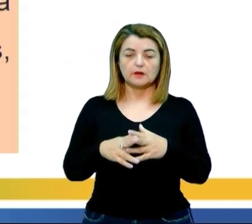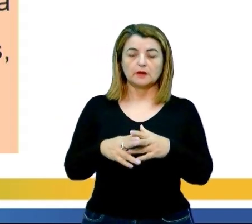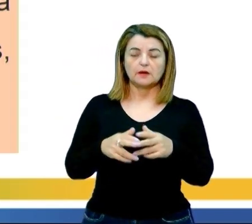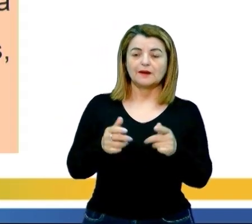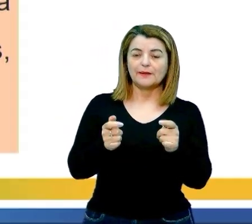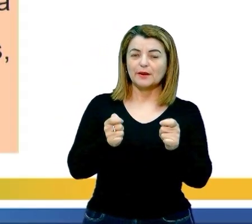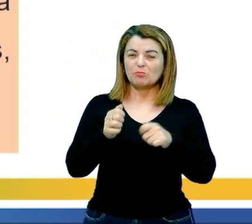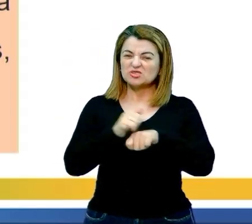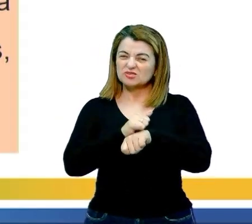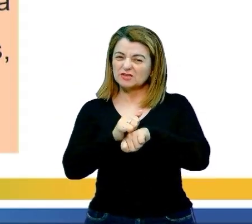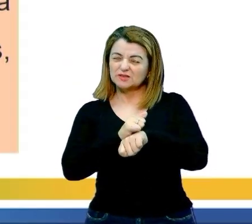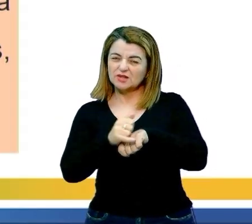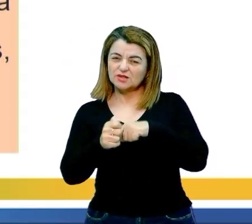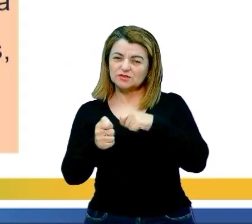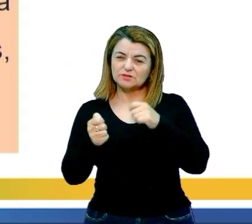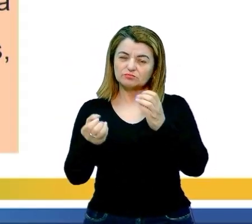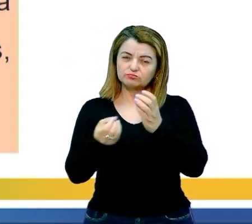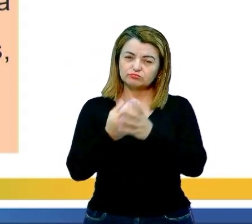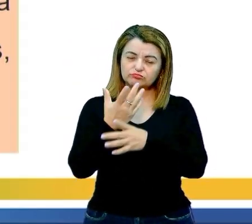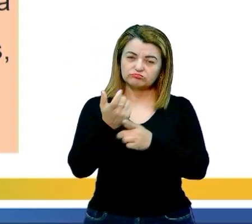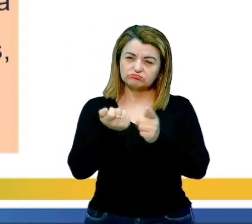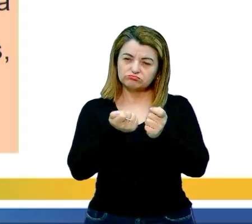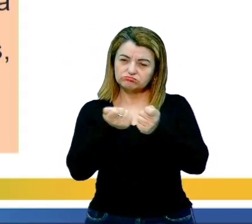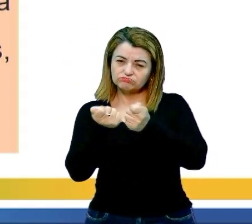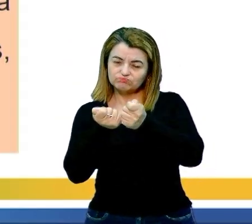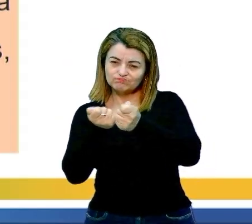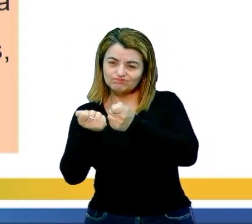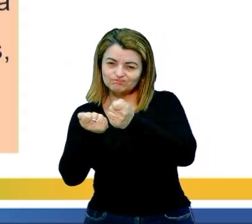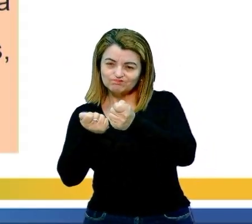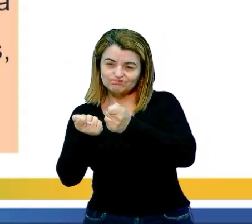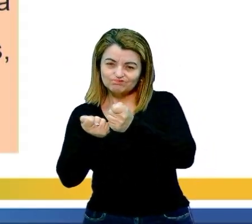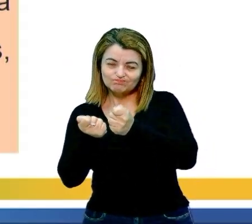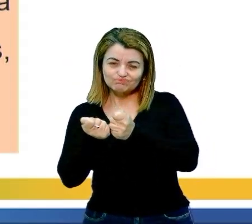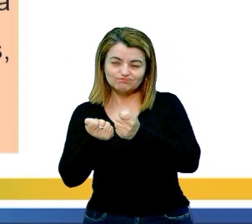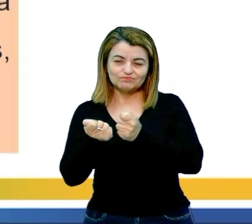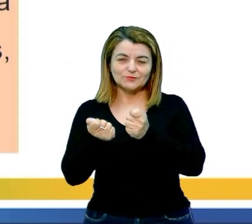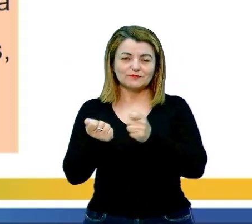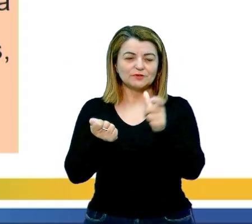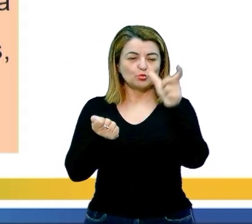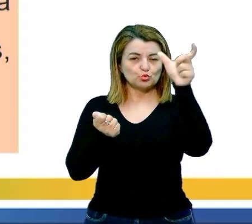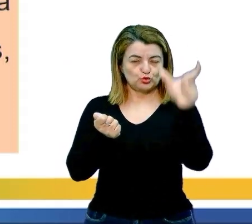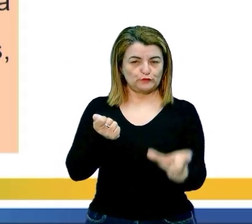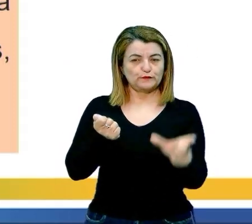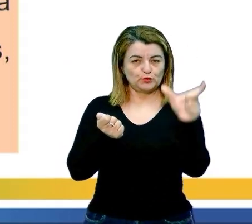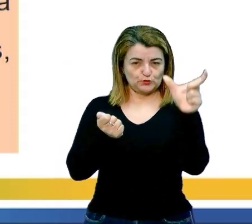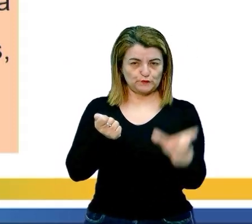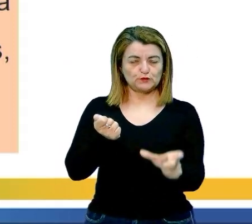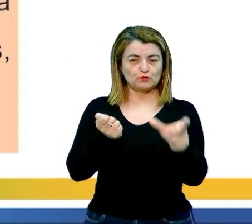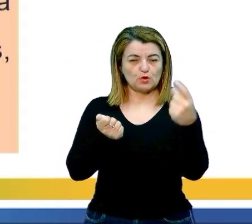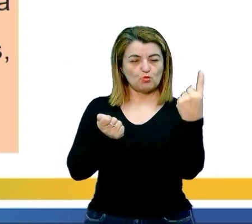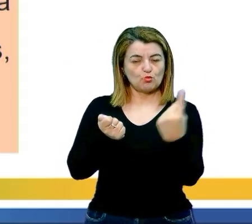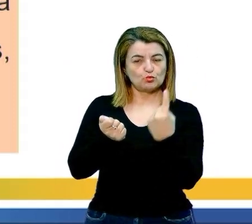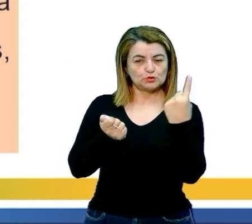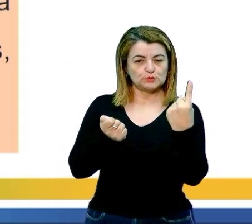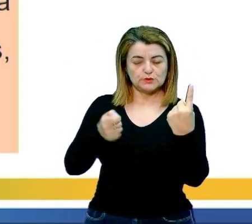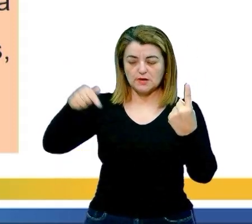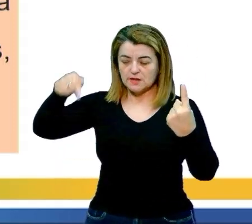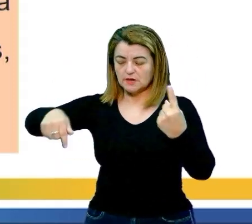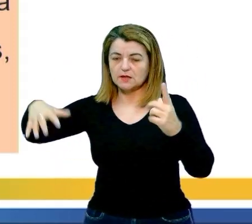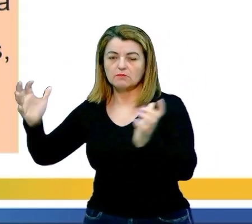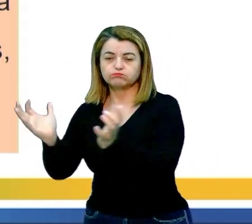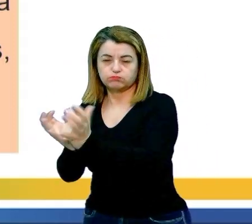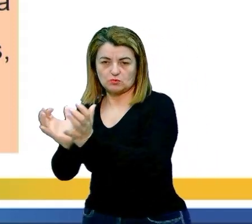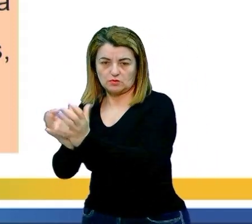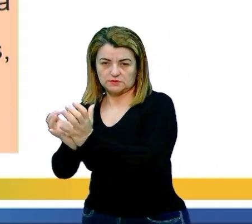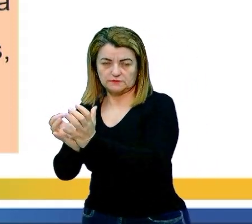do disciplinar. Porque o disciplinar comporta o indivíduo, né? Então vai mexer com a questão individual. Aqui é a coletividade.